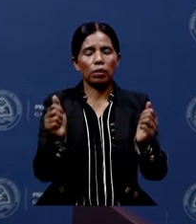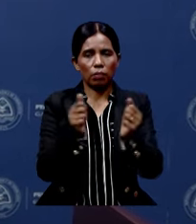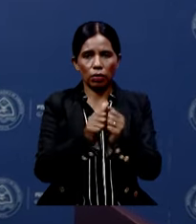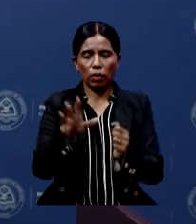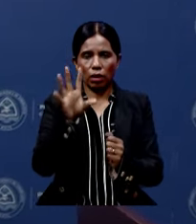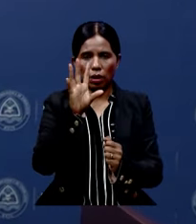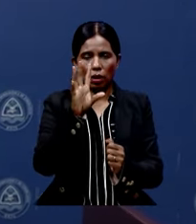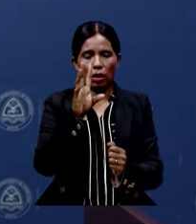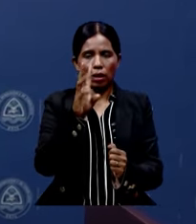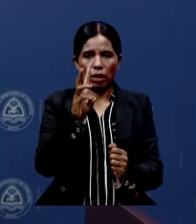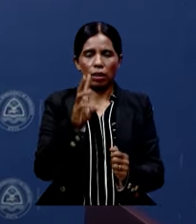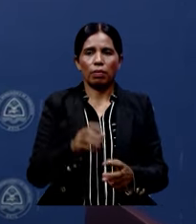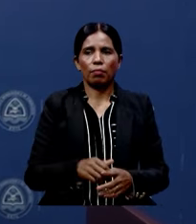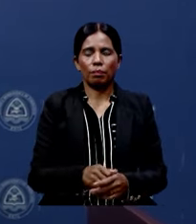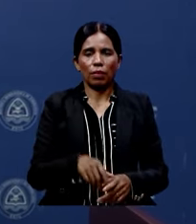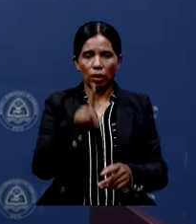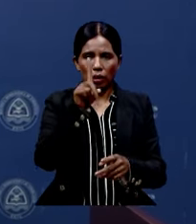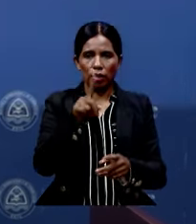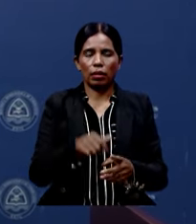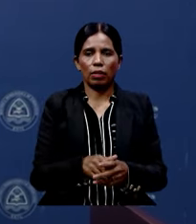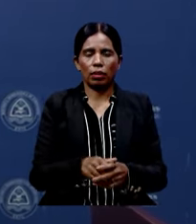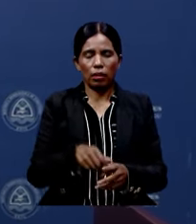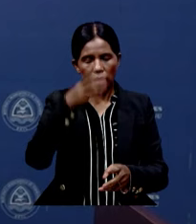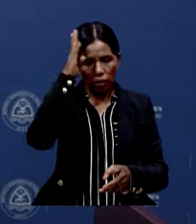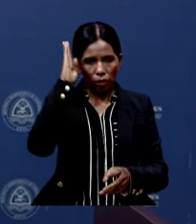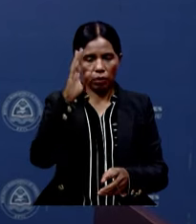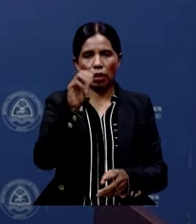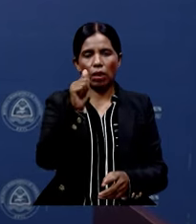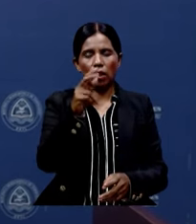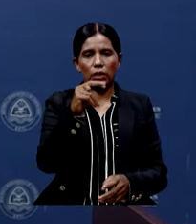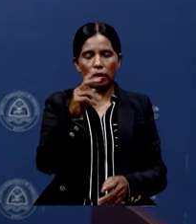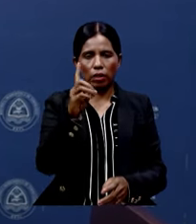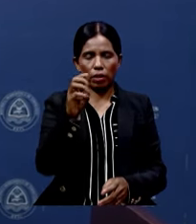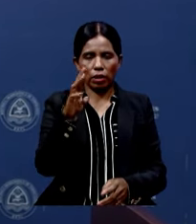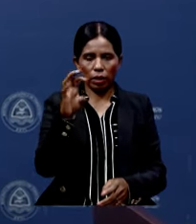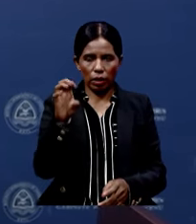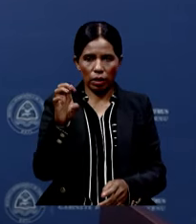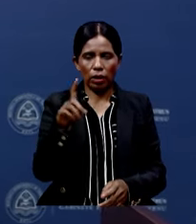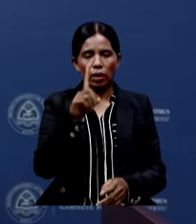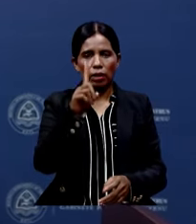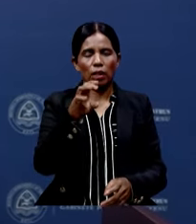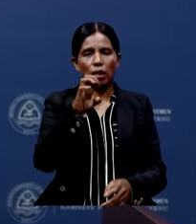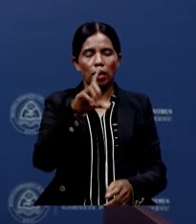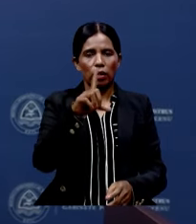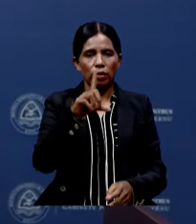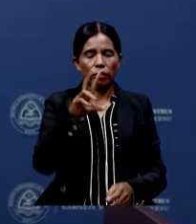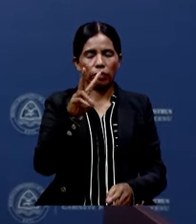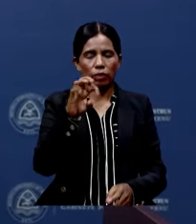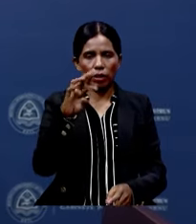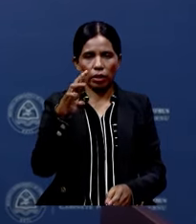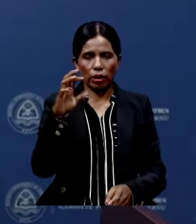nebe ira maca senhor André Lao, ira senhora Elvira